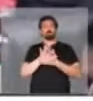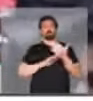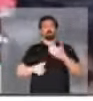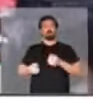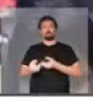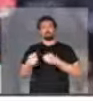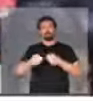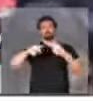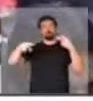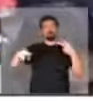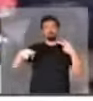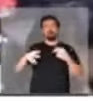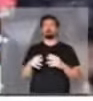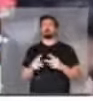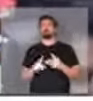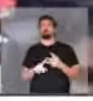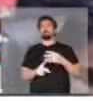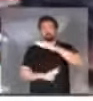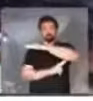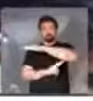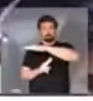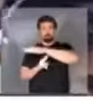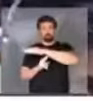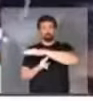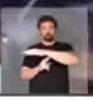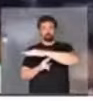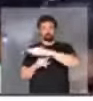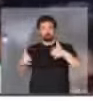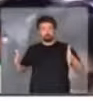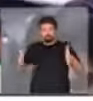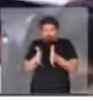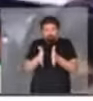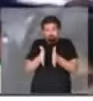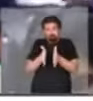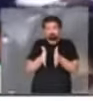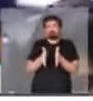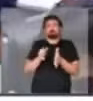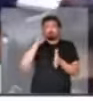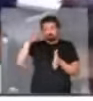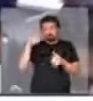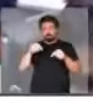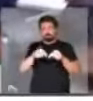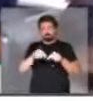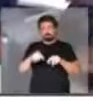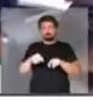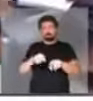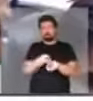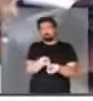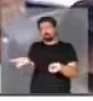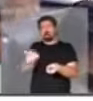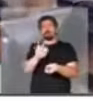de duplicação. As pontes que estrangulam a BR, sobretudo no trecho que vai do Trevo de